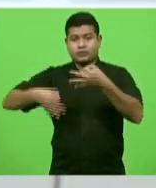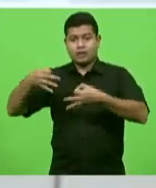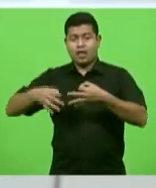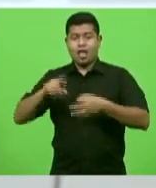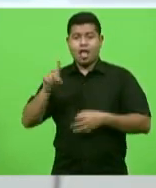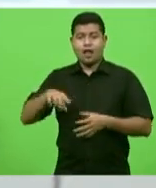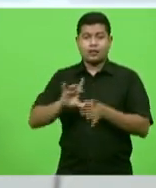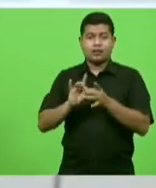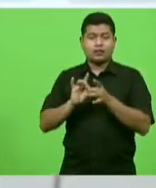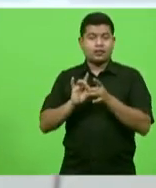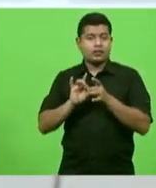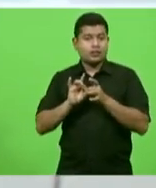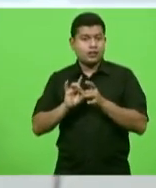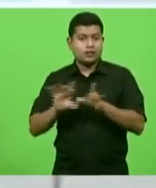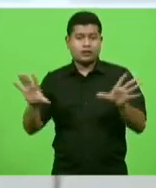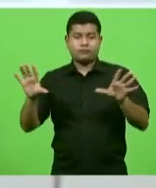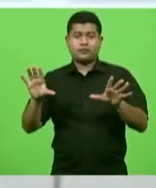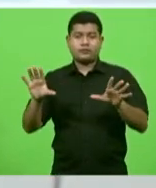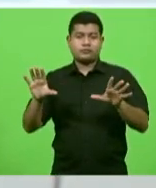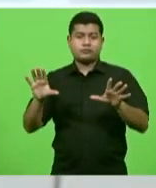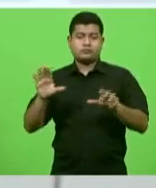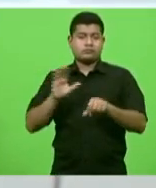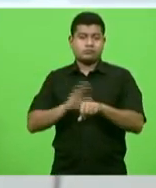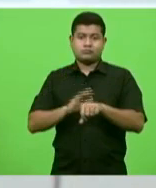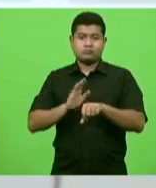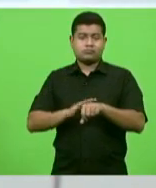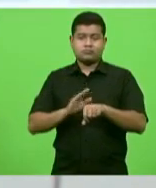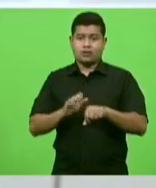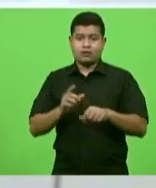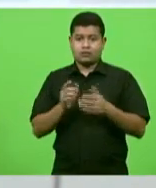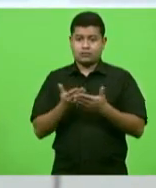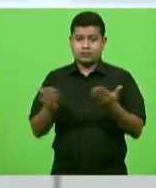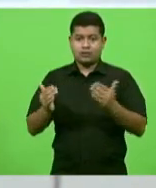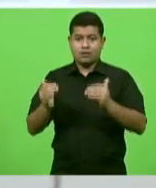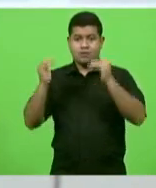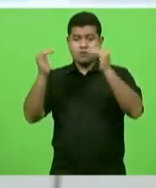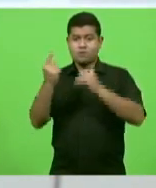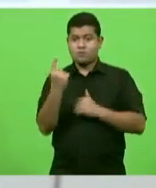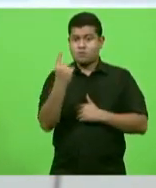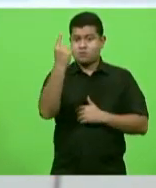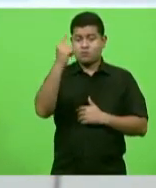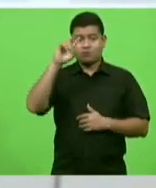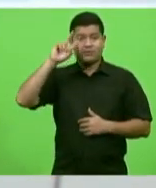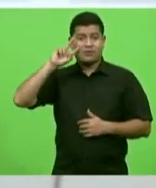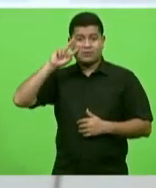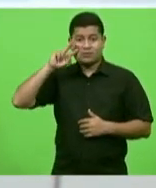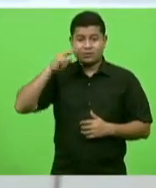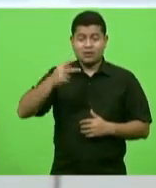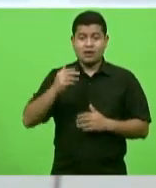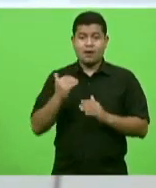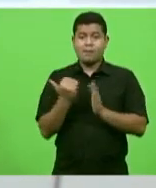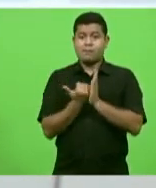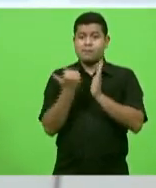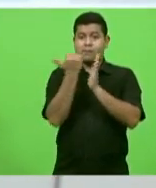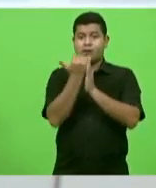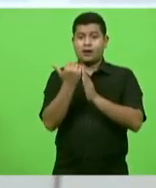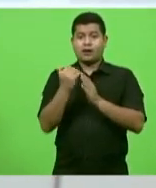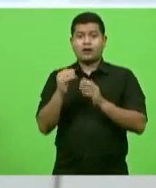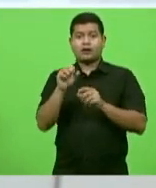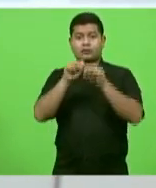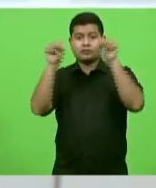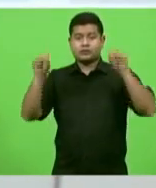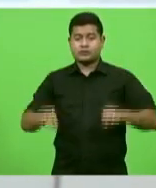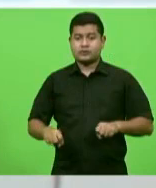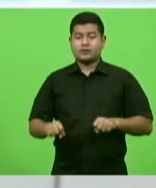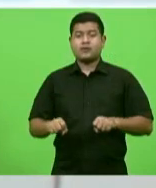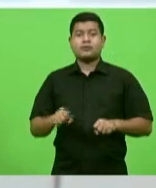absoluta para sobrepor-se a única soberania reconhecível no sistema democrático a vontade